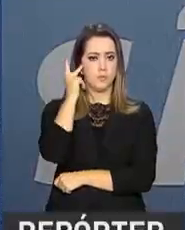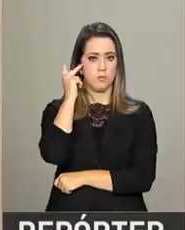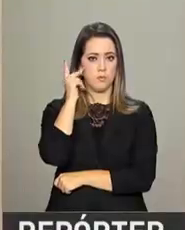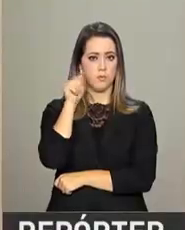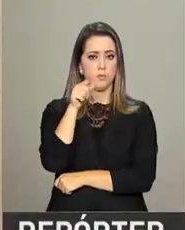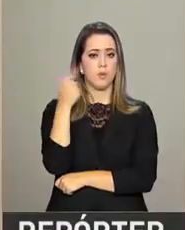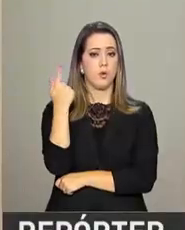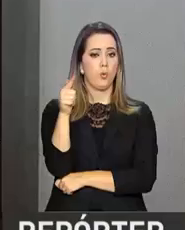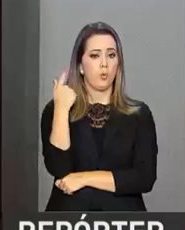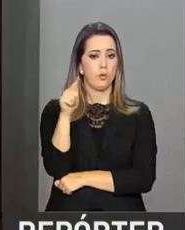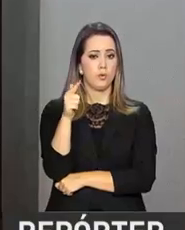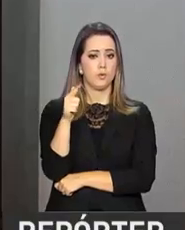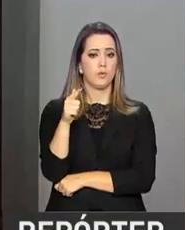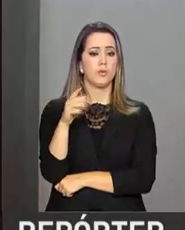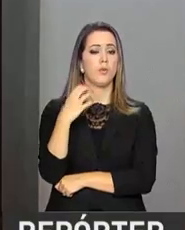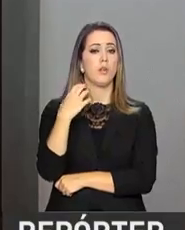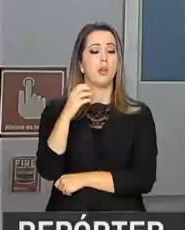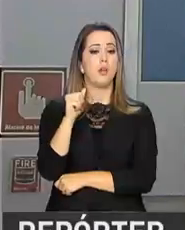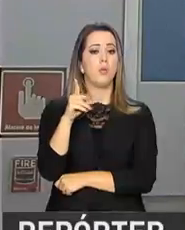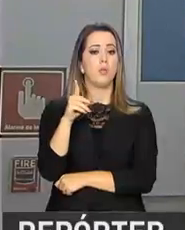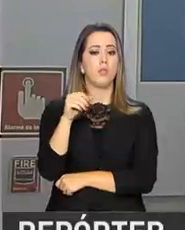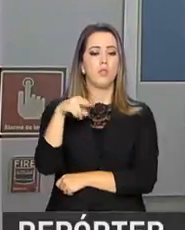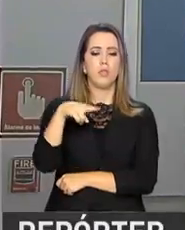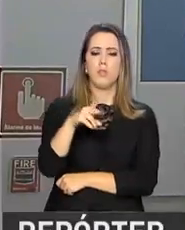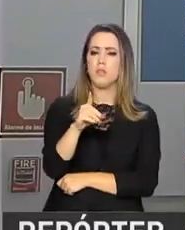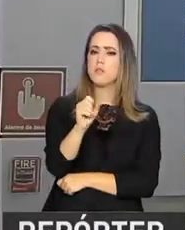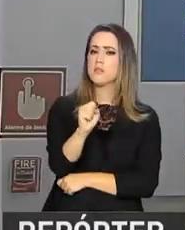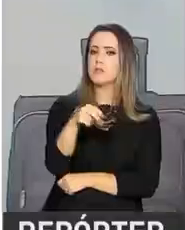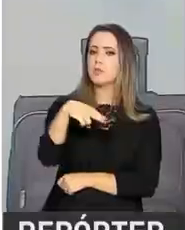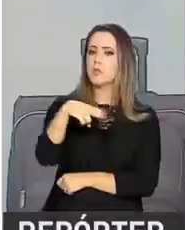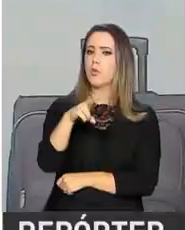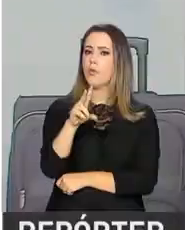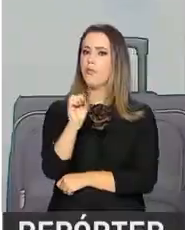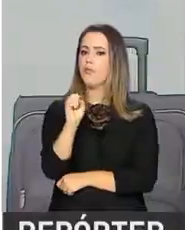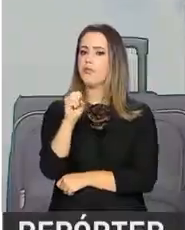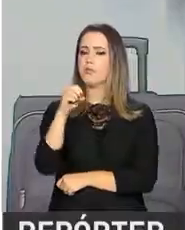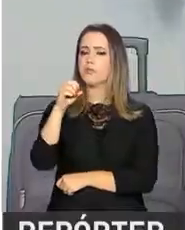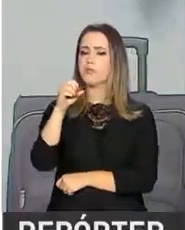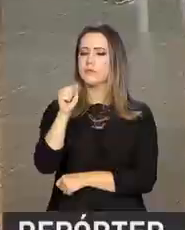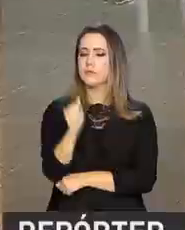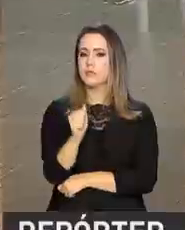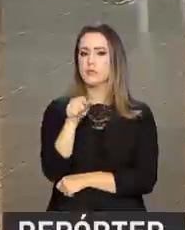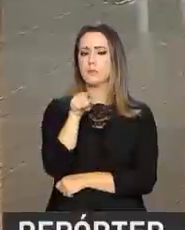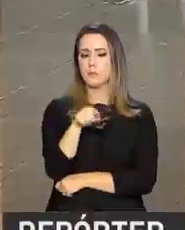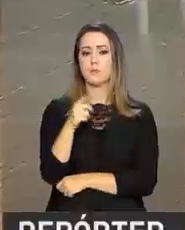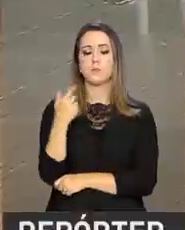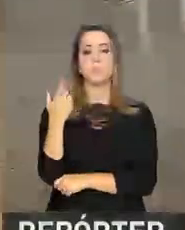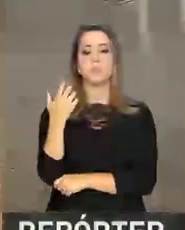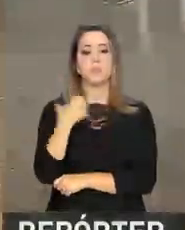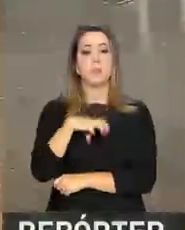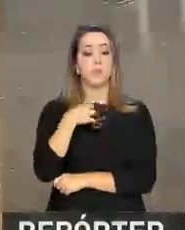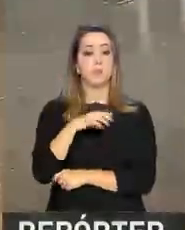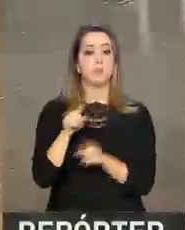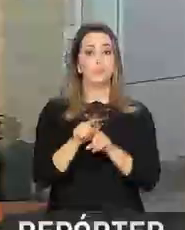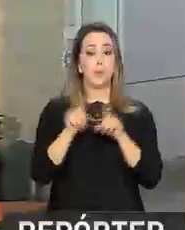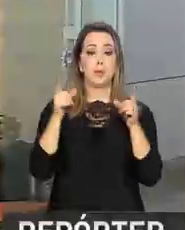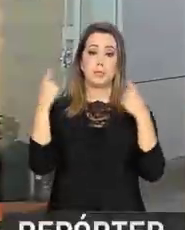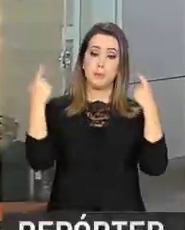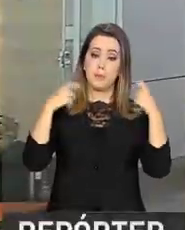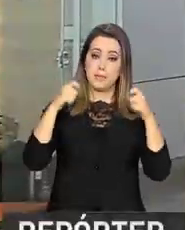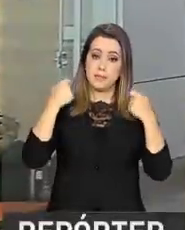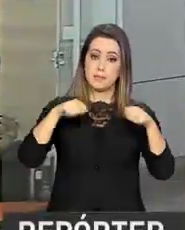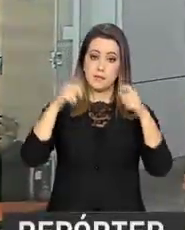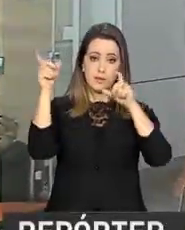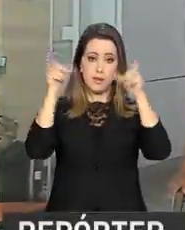goiânia caldas novas e salvador mas para quem vai viajar é bom ficar atento aos